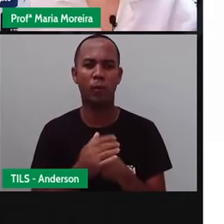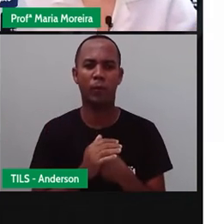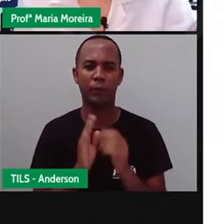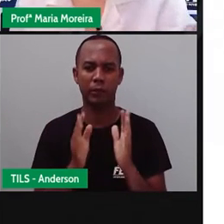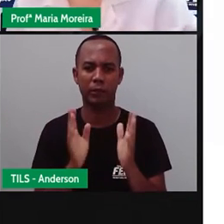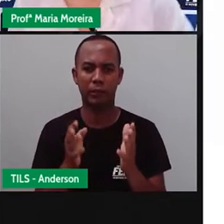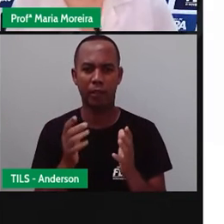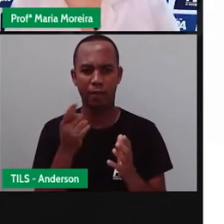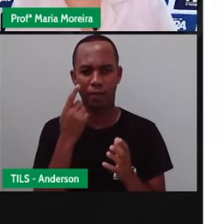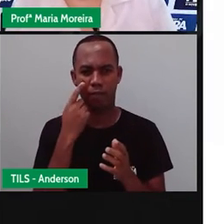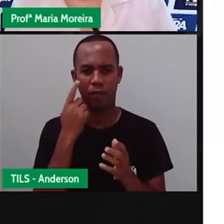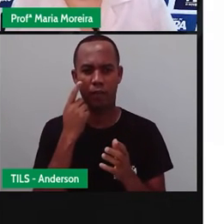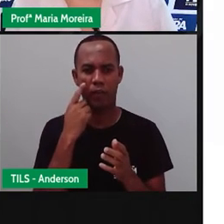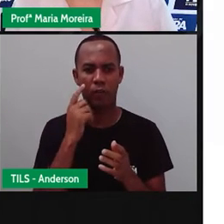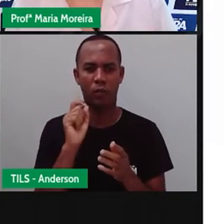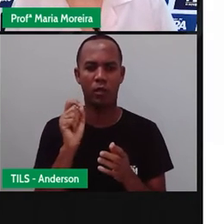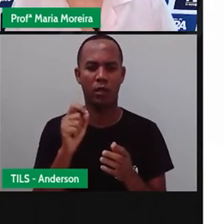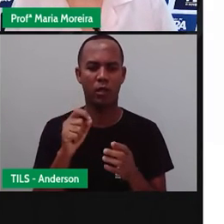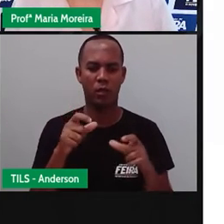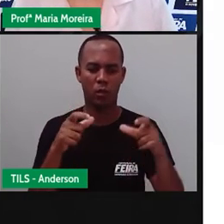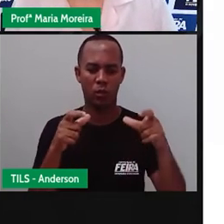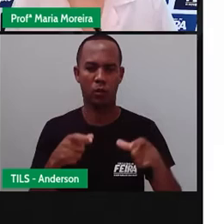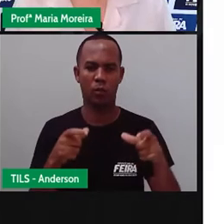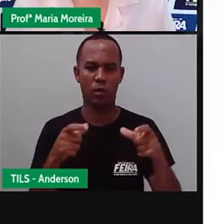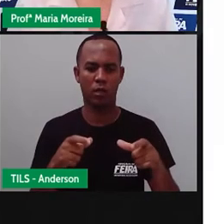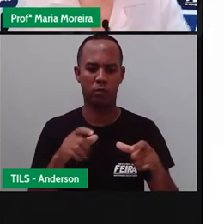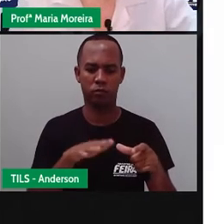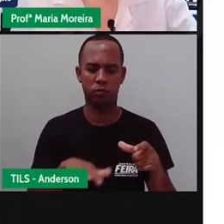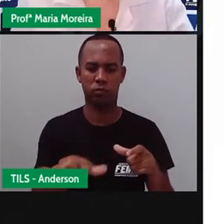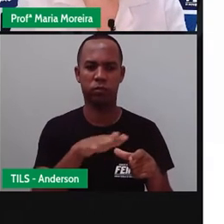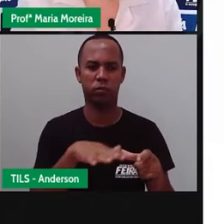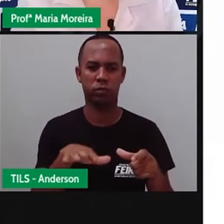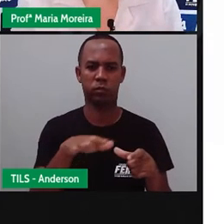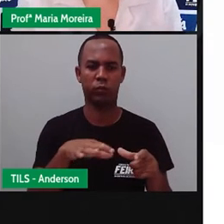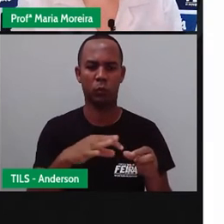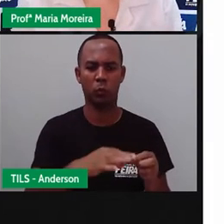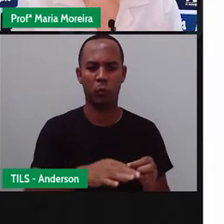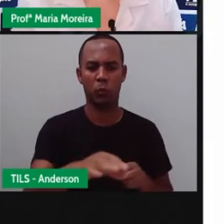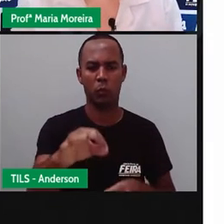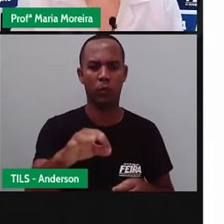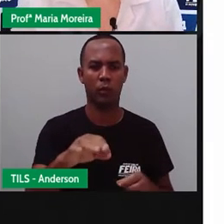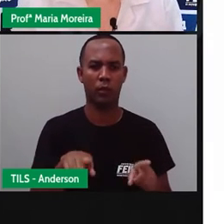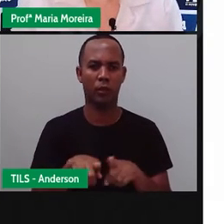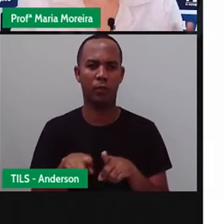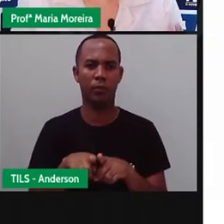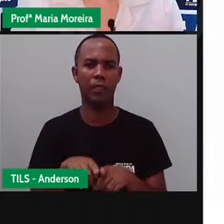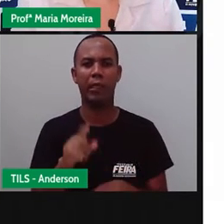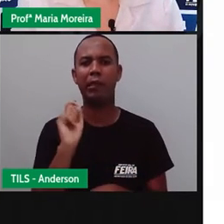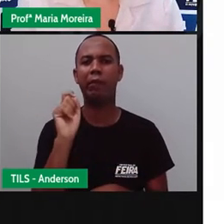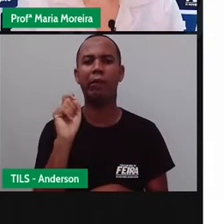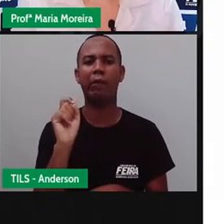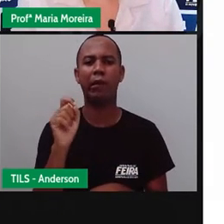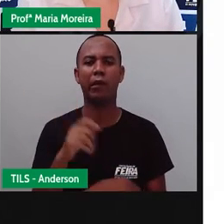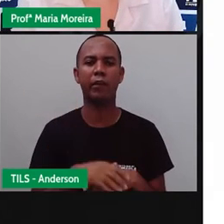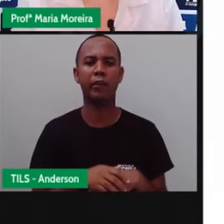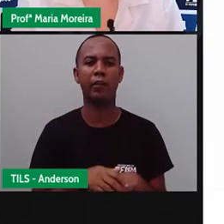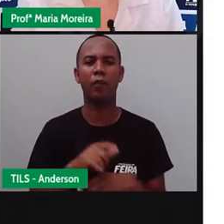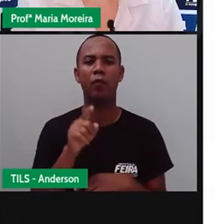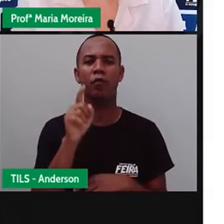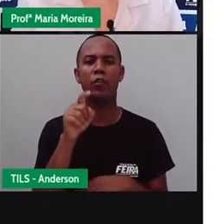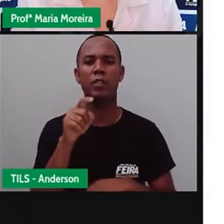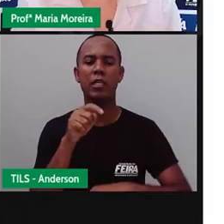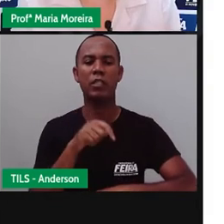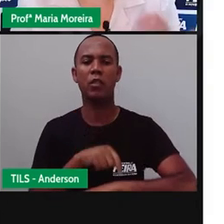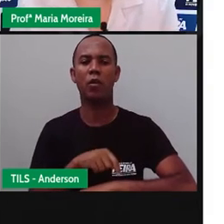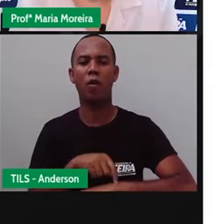falar em braçada de terra a polegada né E aí quem aí do de vocês